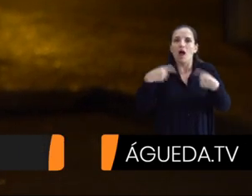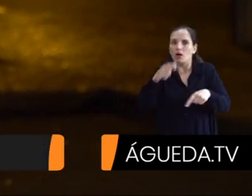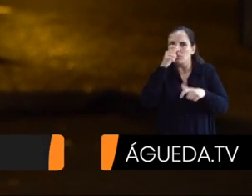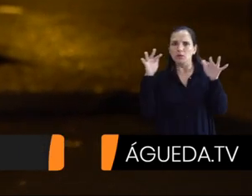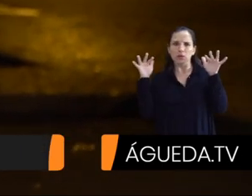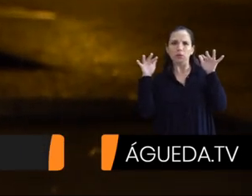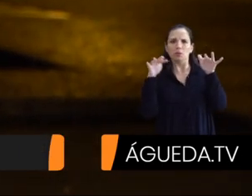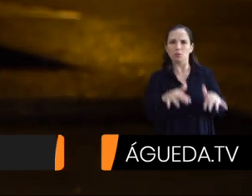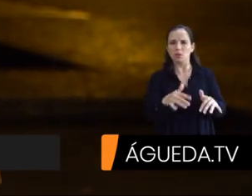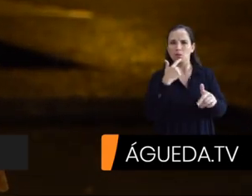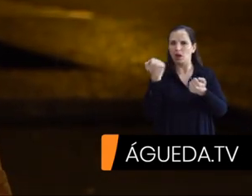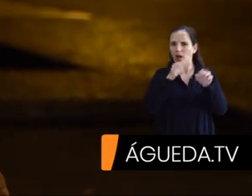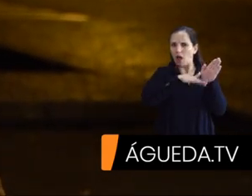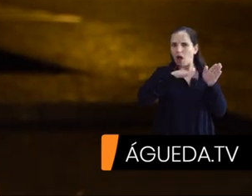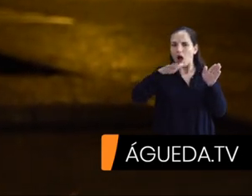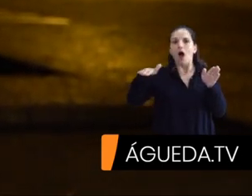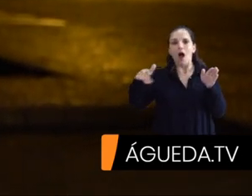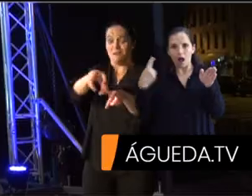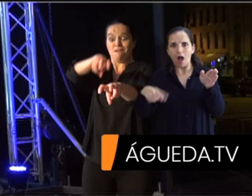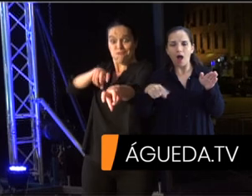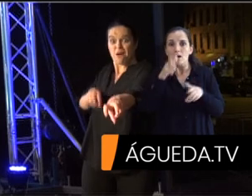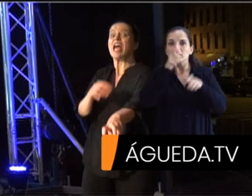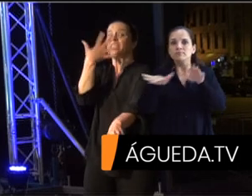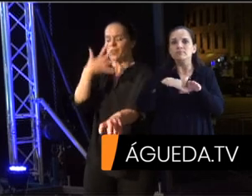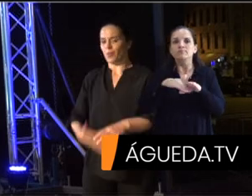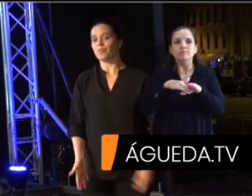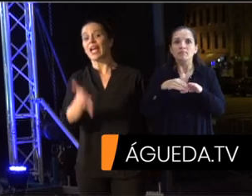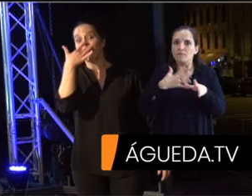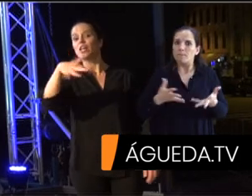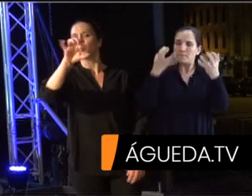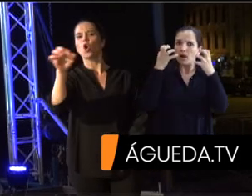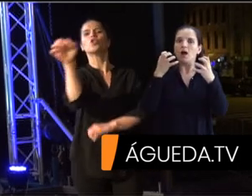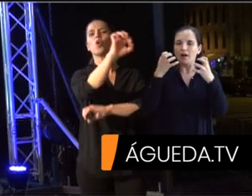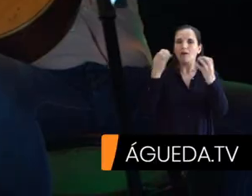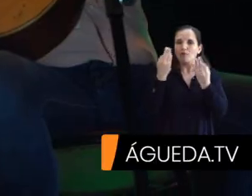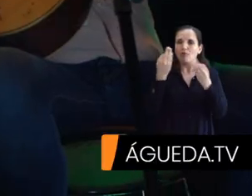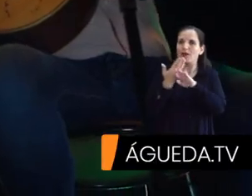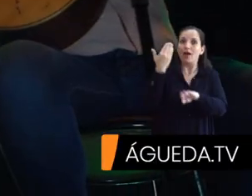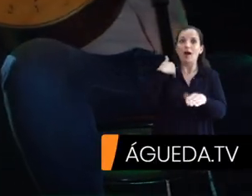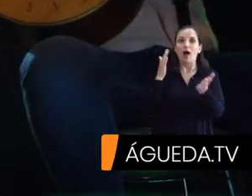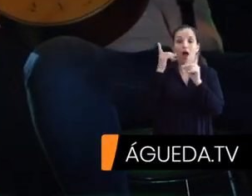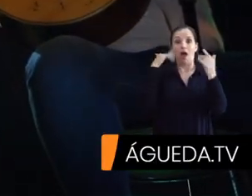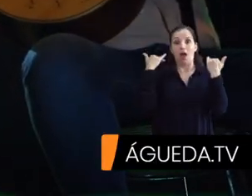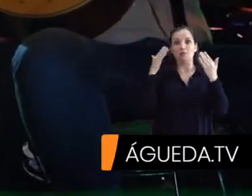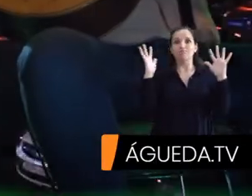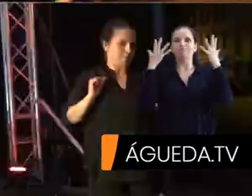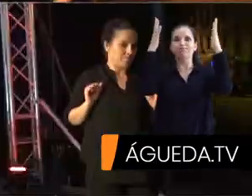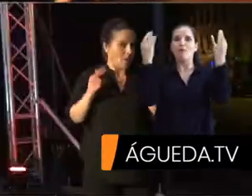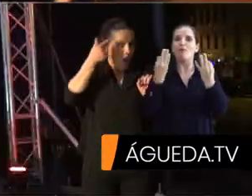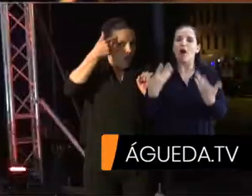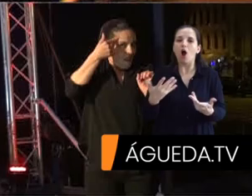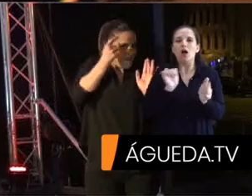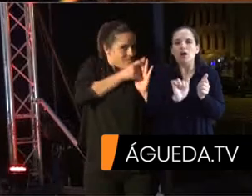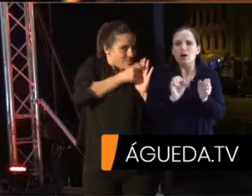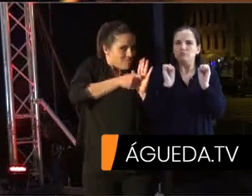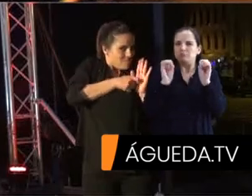haver, está cheio de carros, e a participação das pessoas também não. Aquilo que tínhamos em aplausos, temos agora em buzina delas